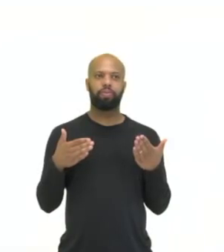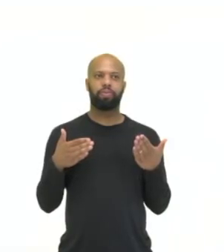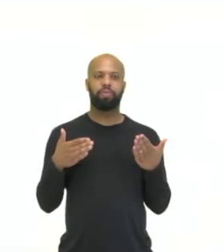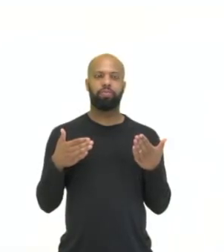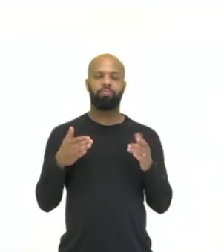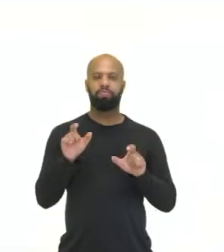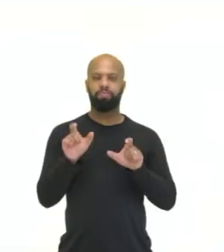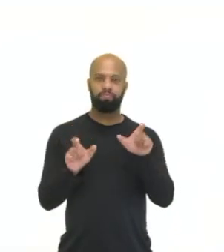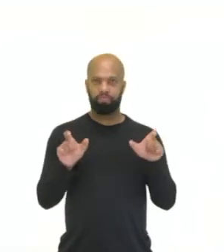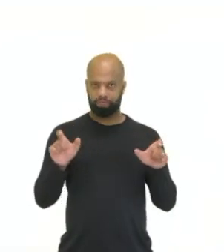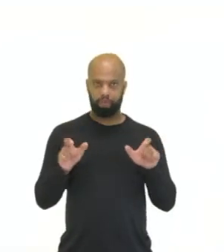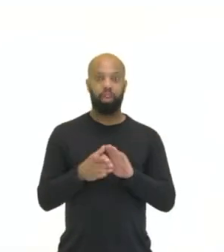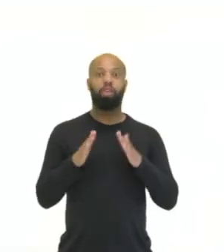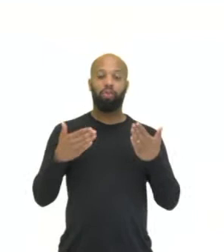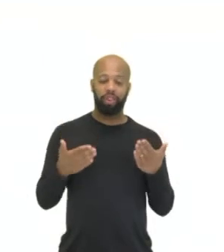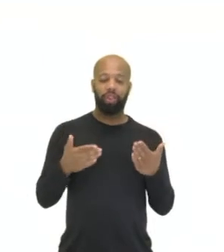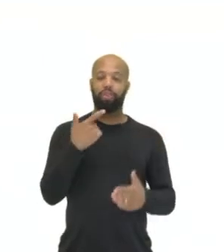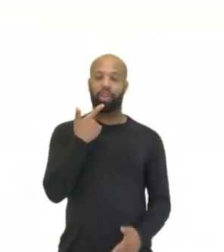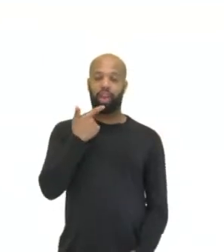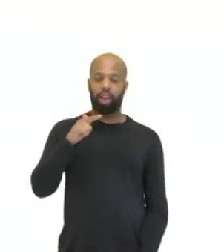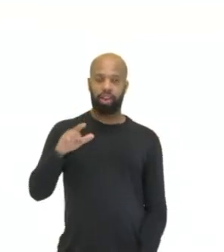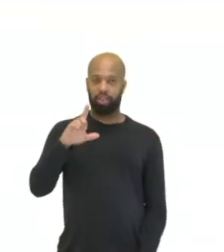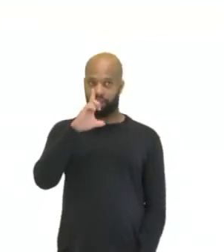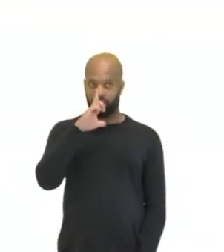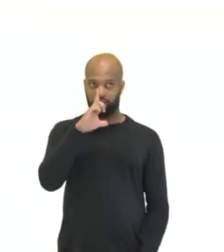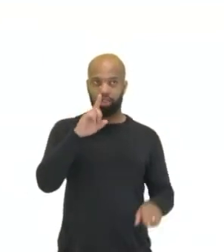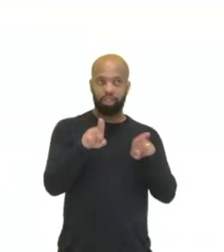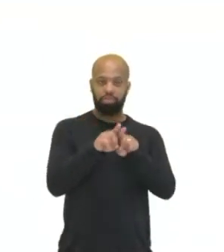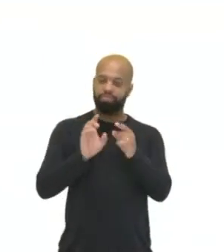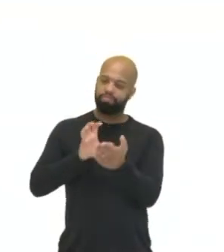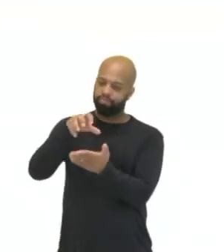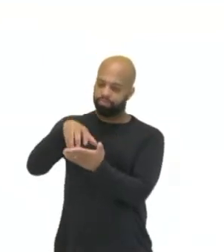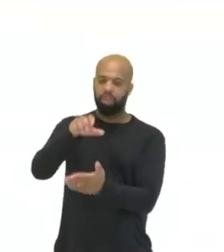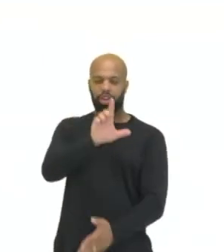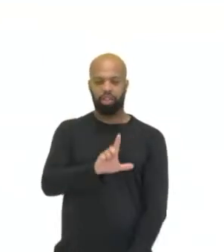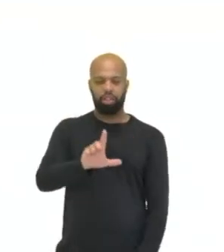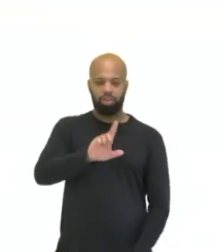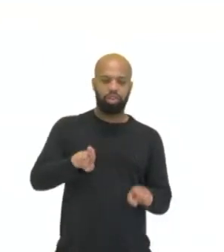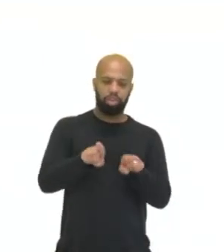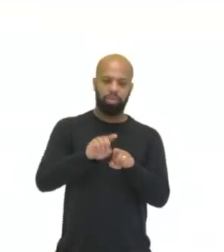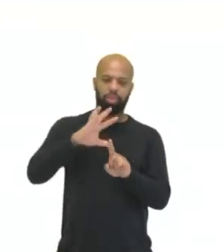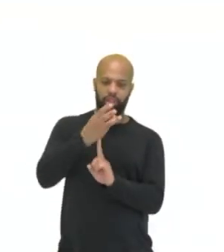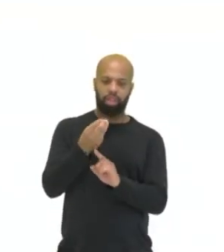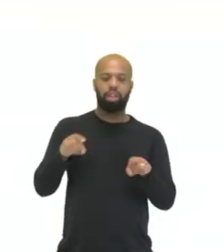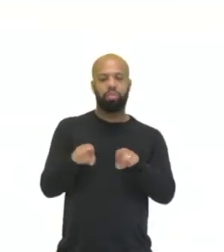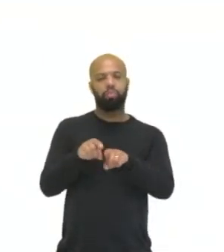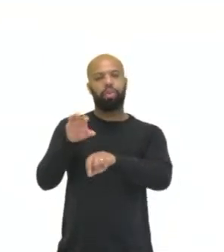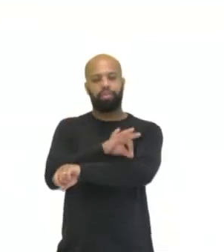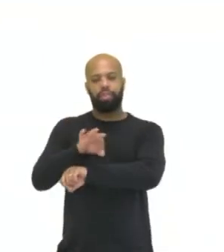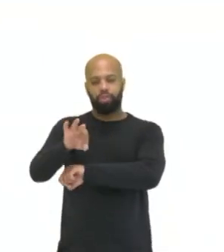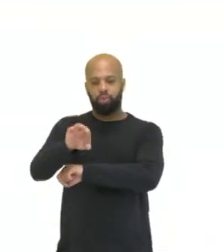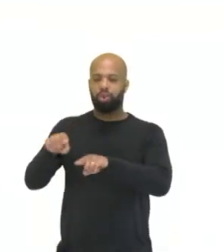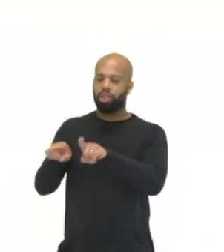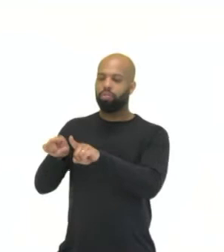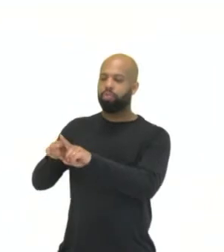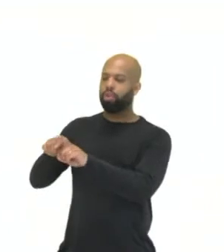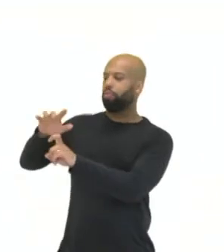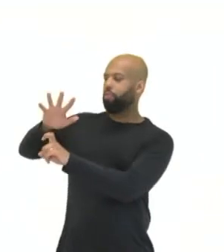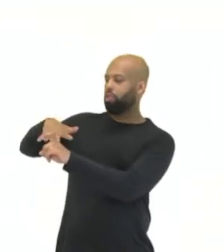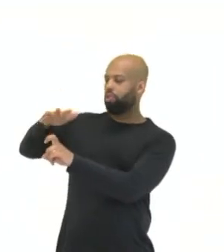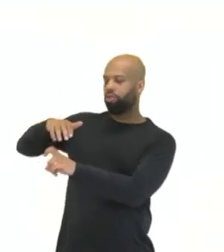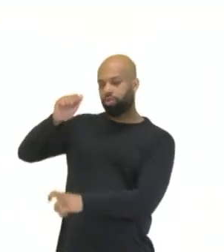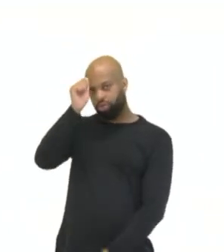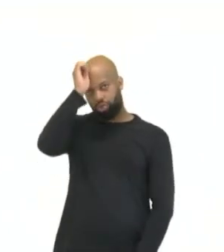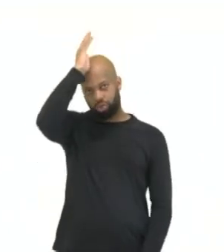a língua latina, as instituições, a literatura, as artes, a arquitetura, a mitologia romana, são influências